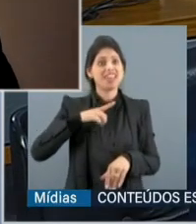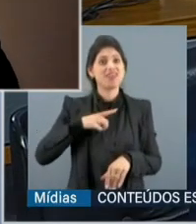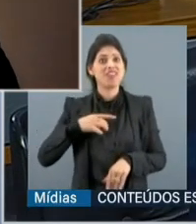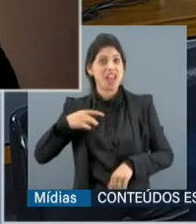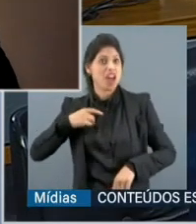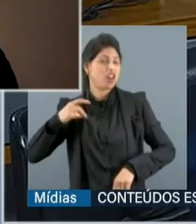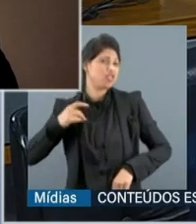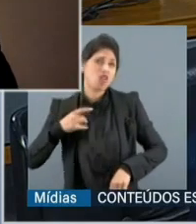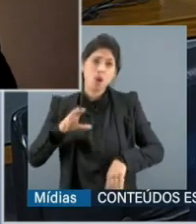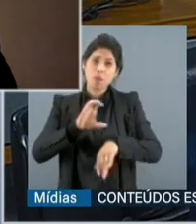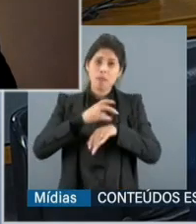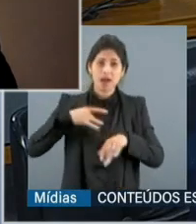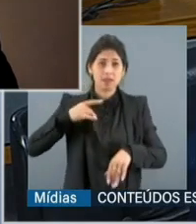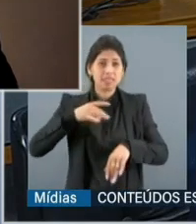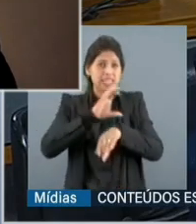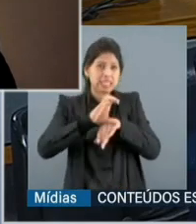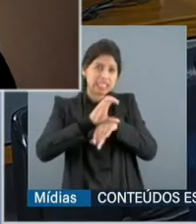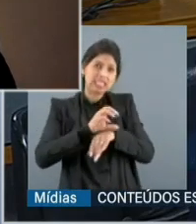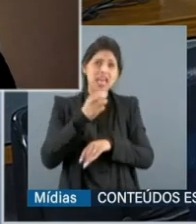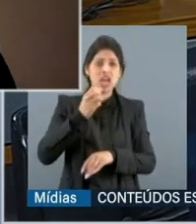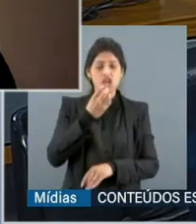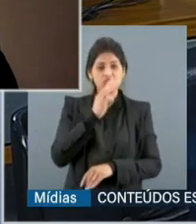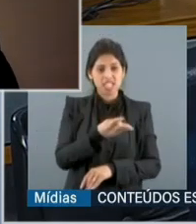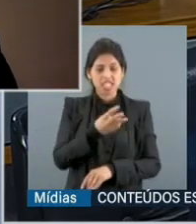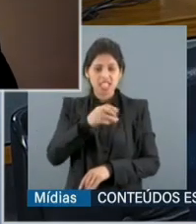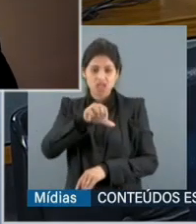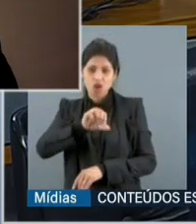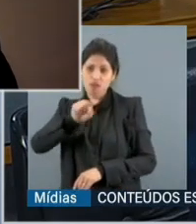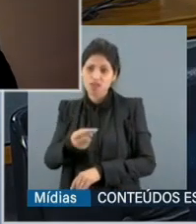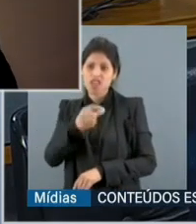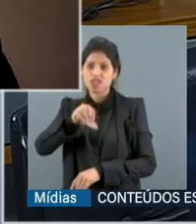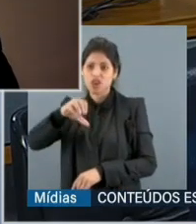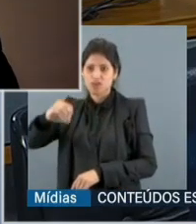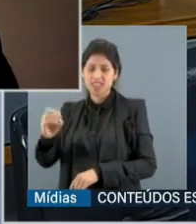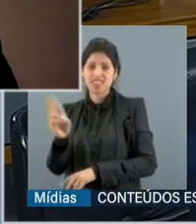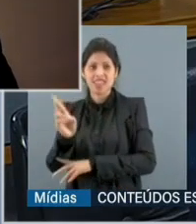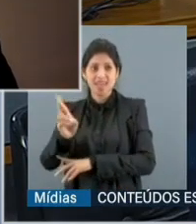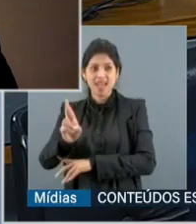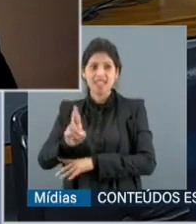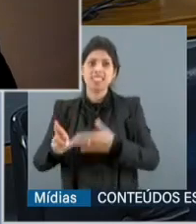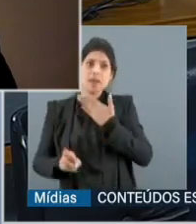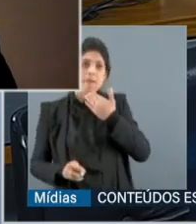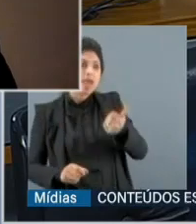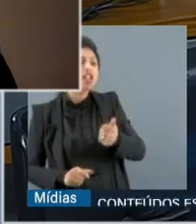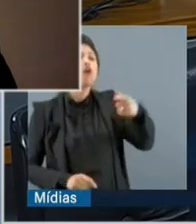Olha como deixou sensível essa relação do auxiliar de ordem para um governo do presidente Lula